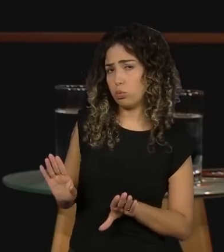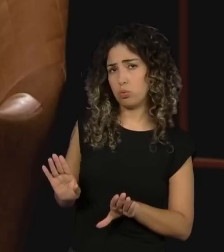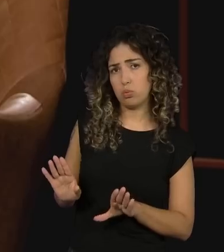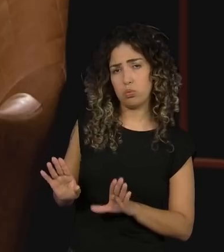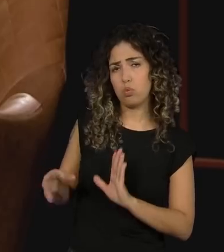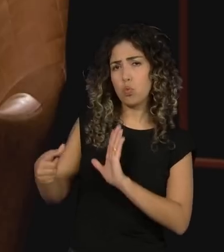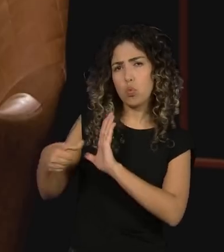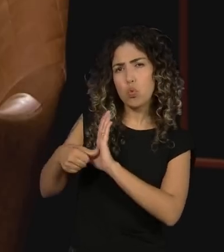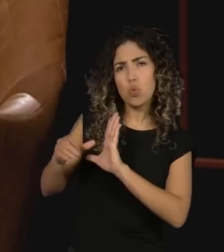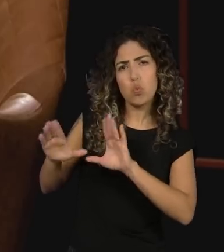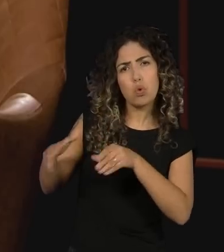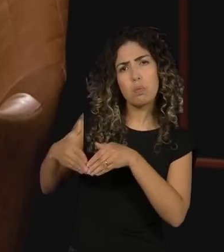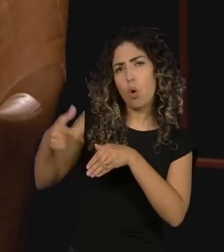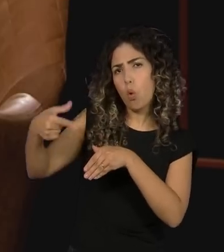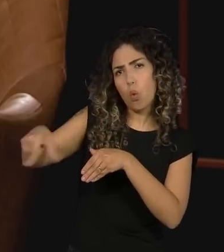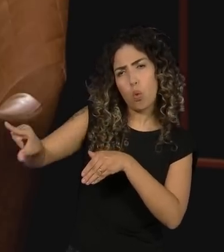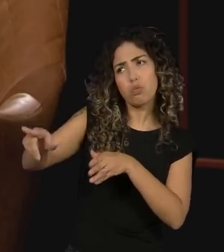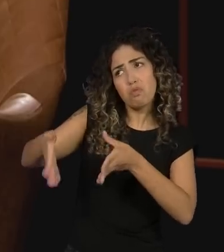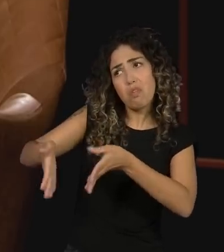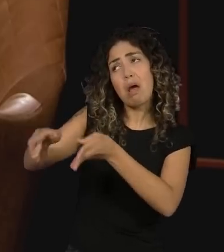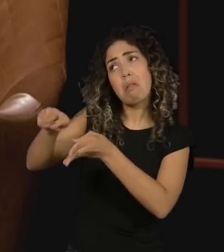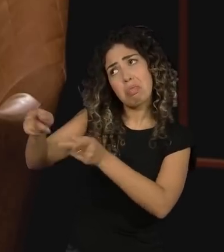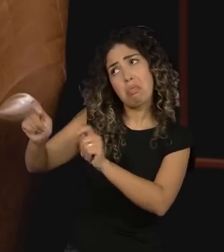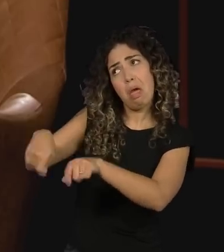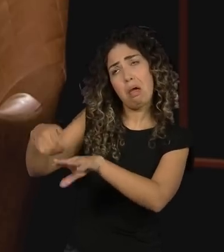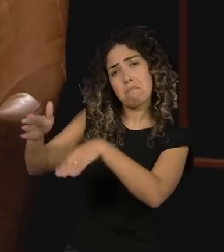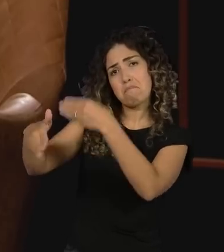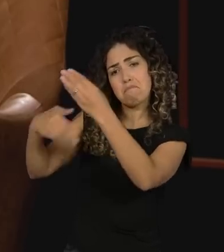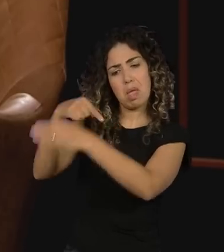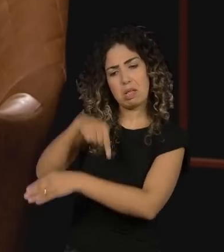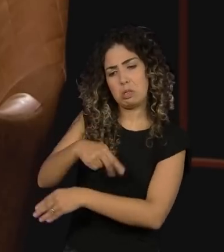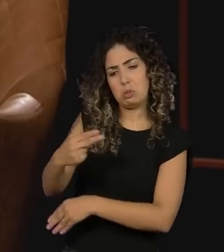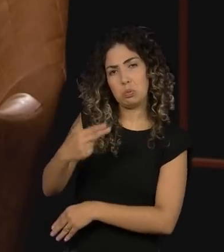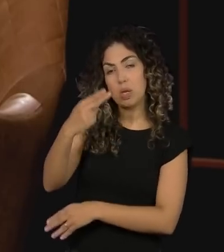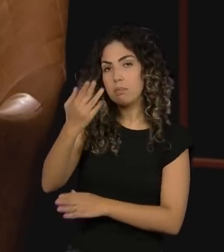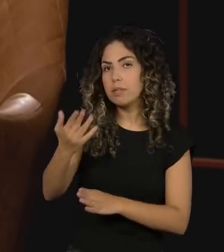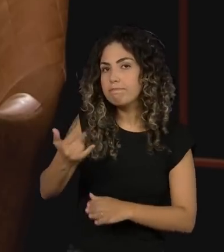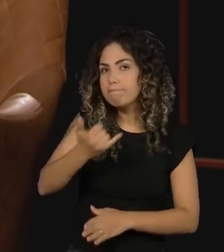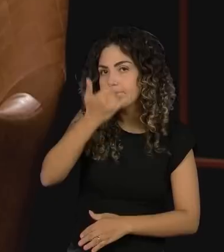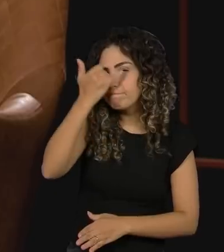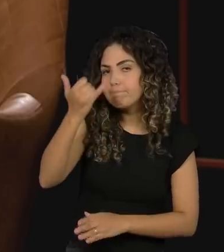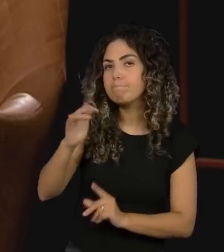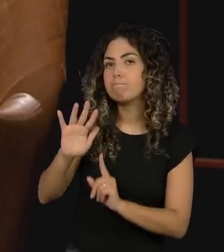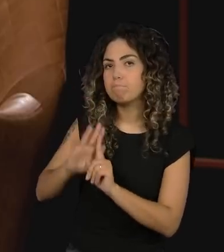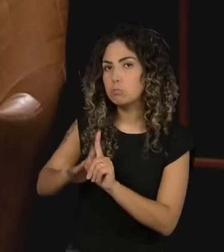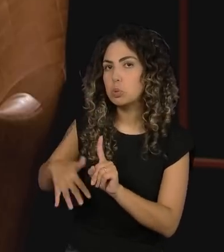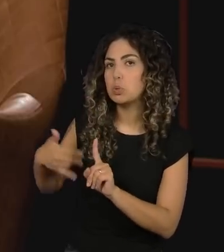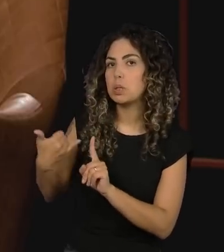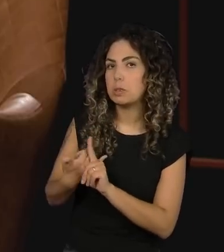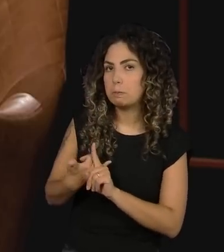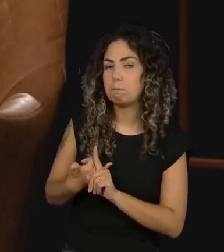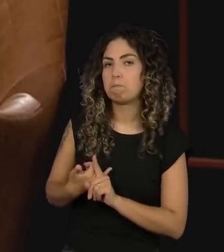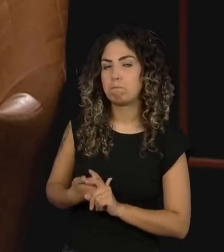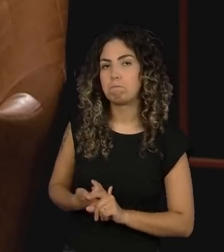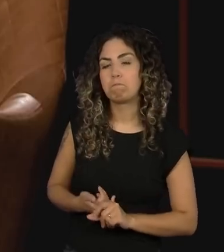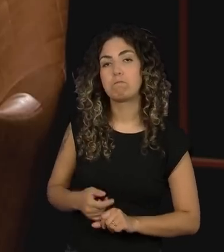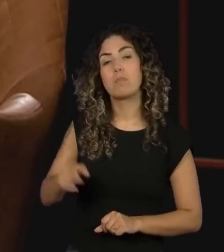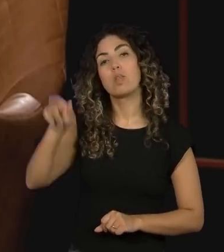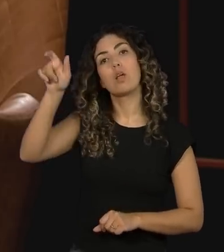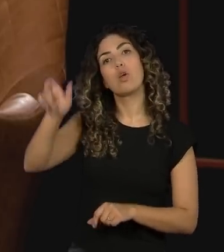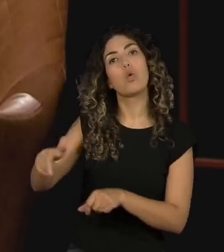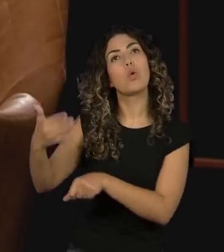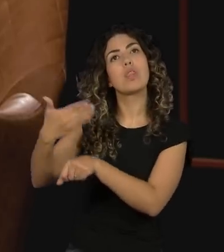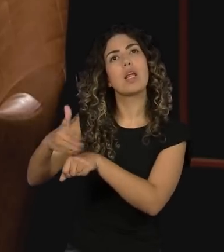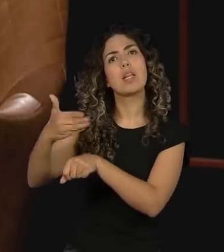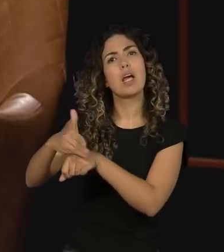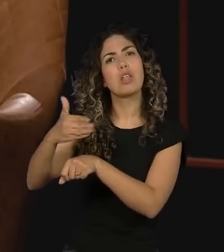bom. Por acaso, eu sofri um bullying terrível. O treinador, ele me chamava